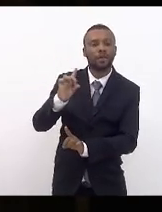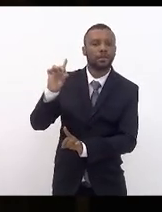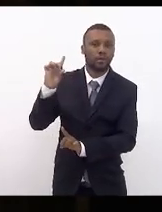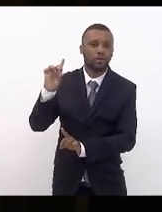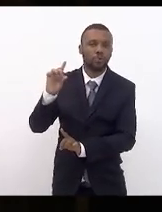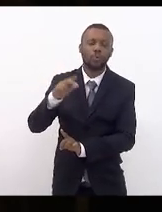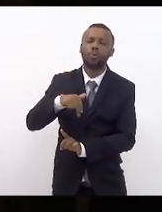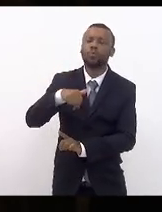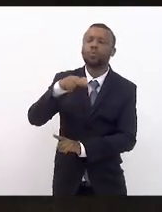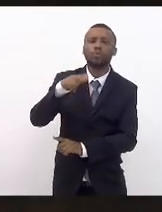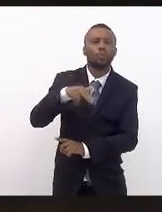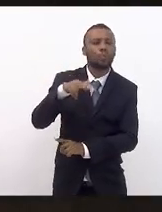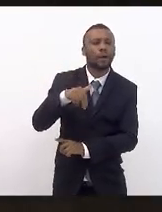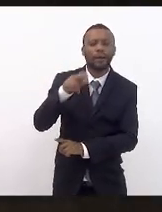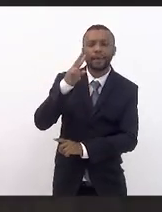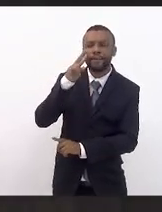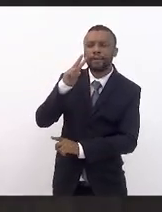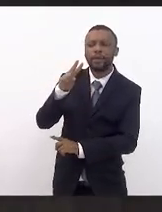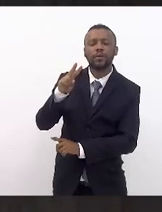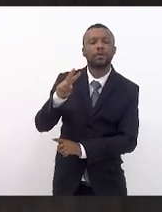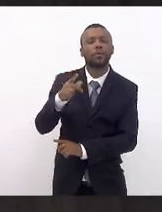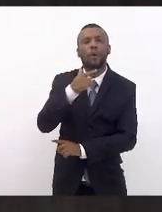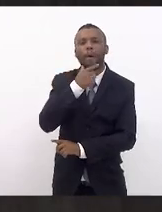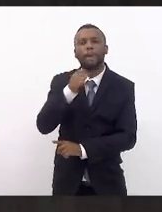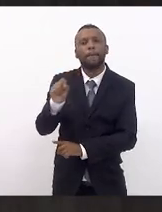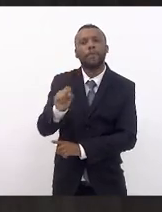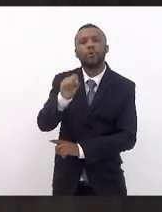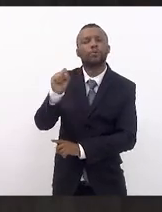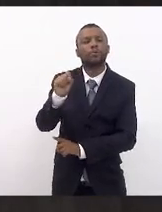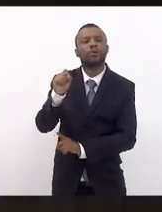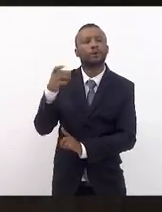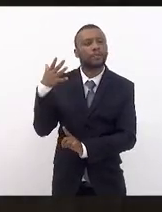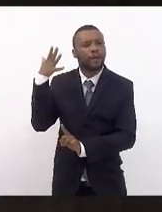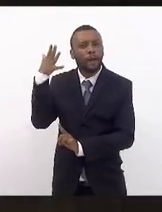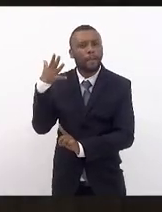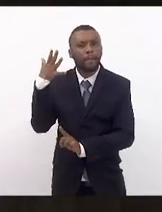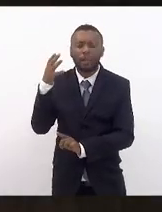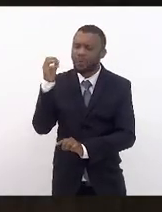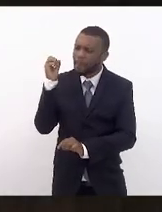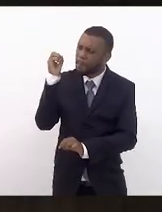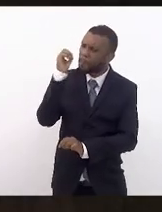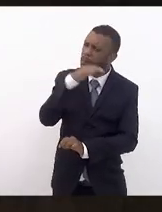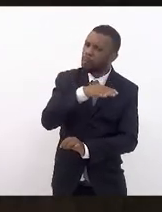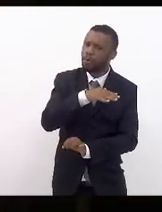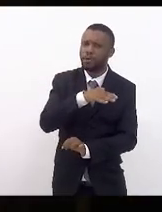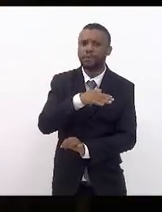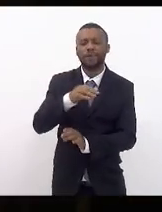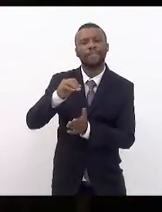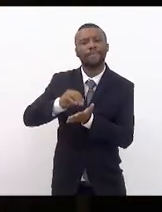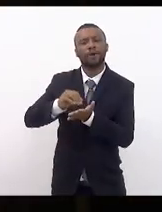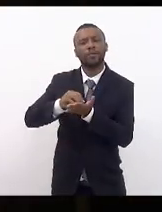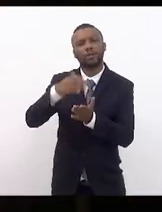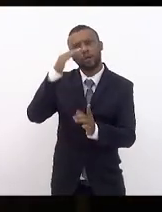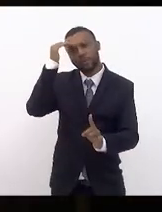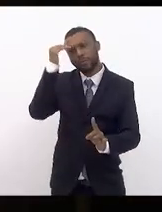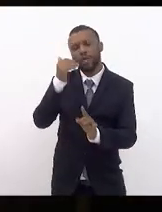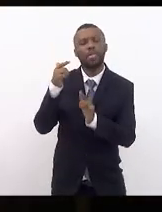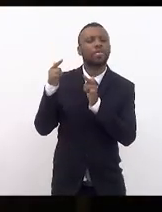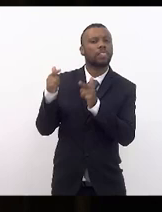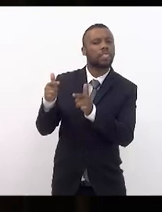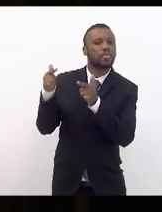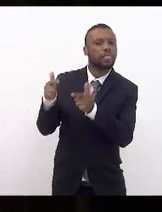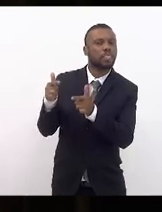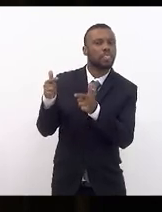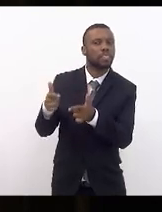meu sogro dar uma palavra de desrespeito, de zombaria, de